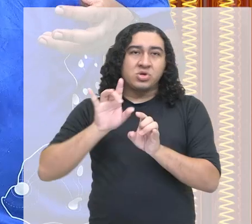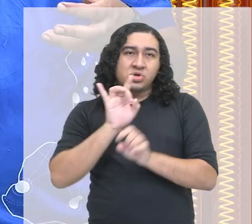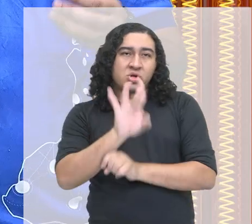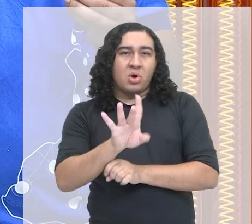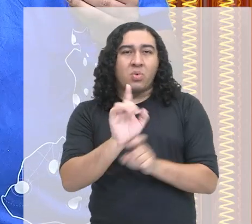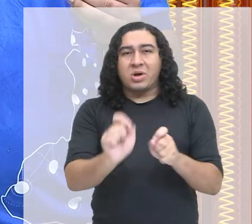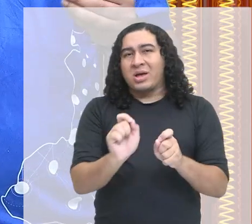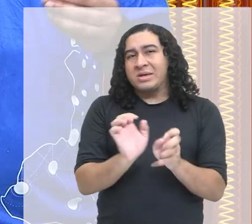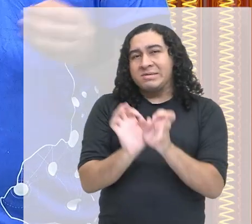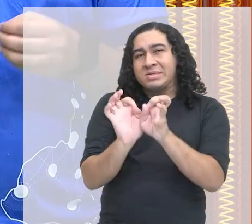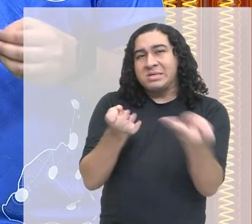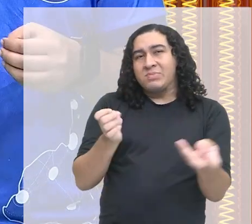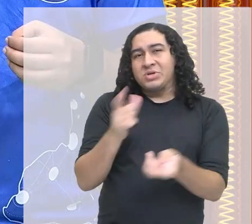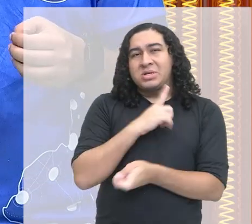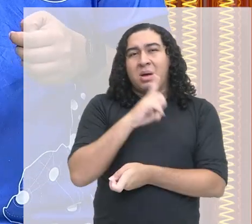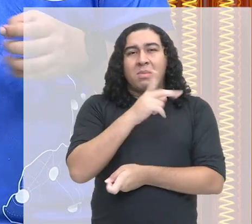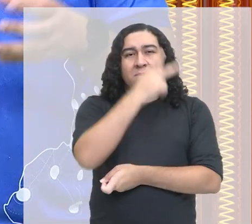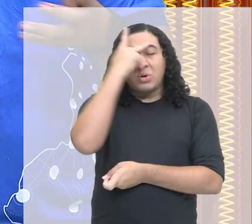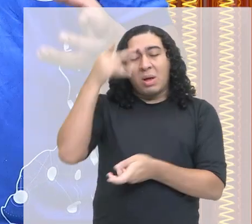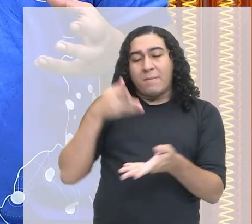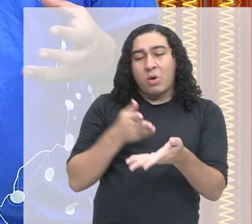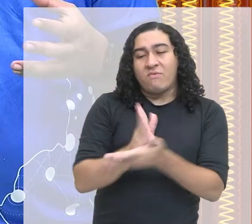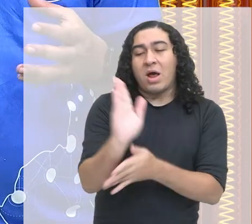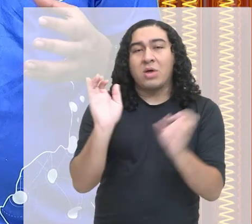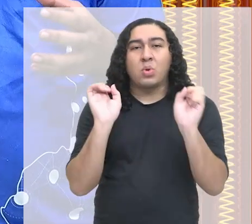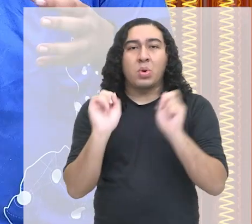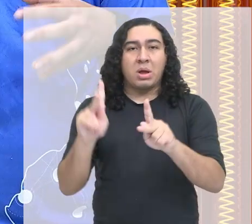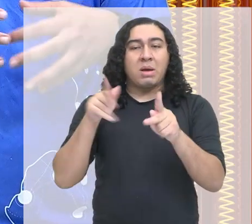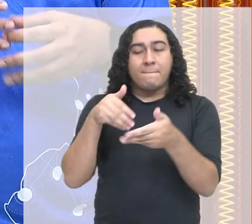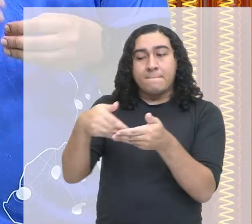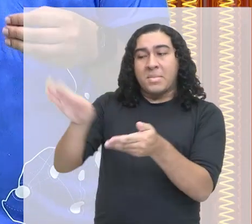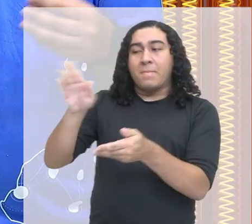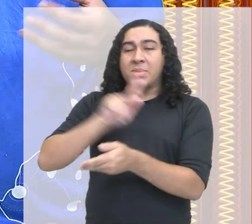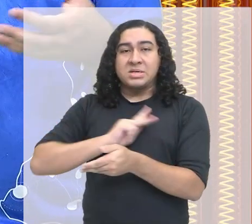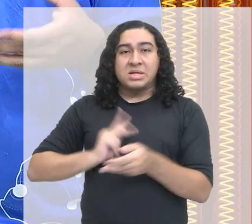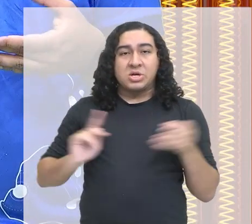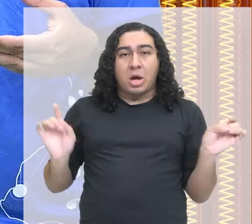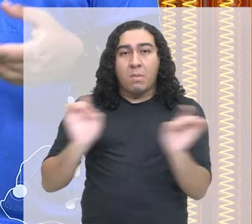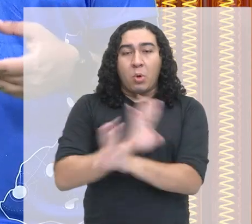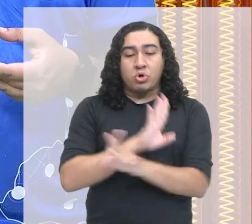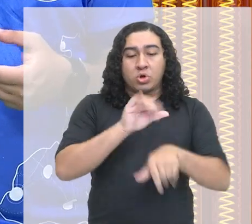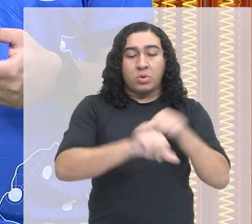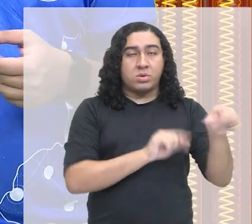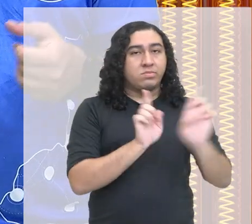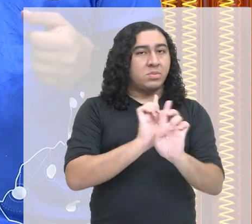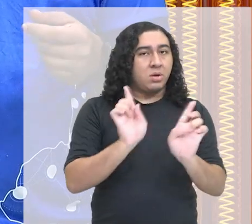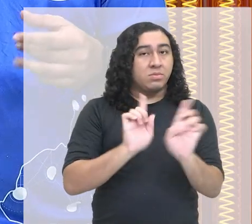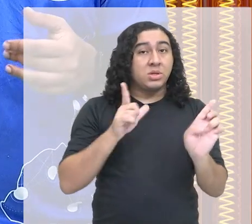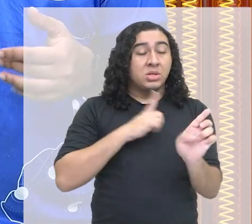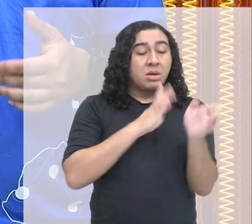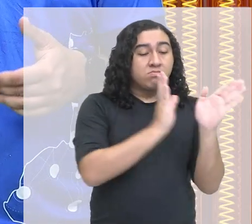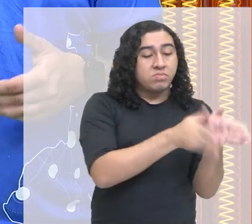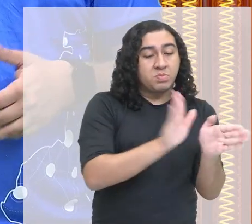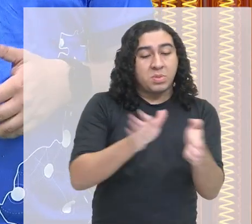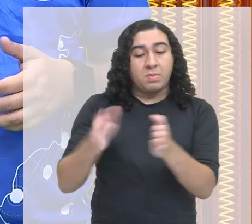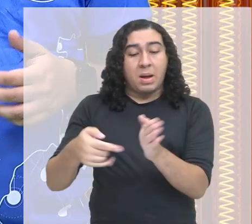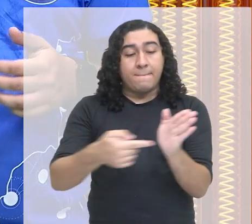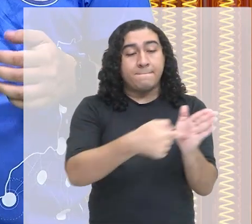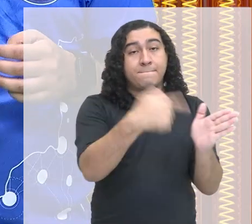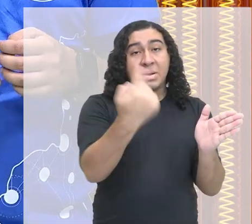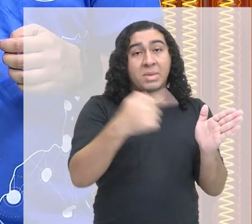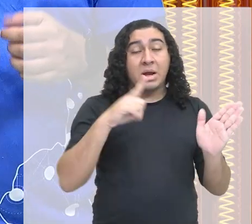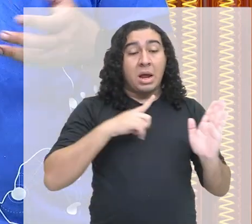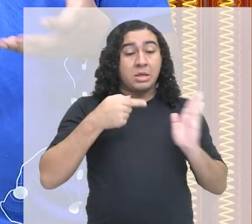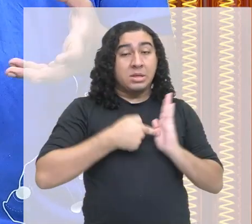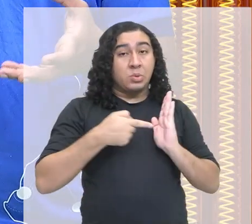simplesmente você instaura e ele já acontece. Não, ele passa por diversas etapas. A primeira é a